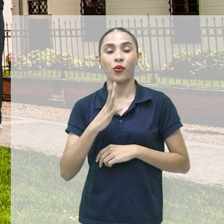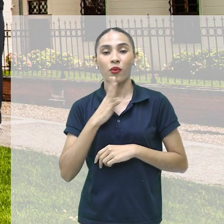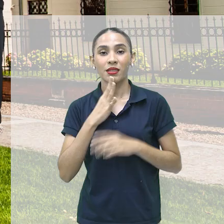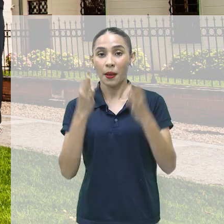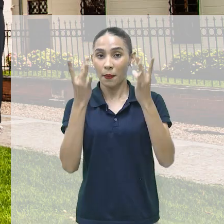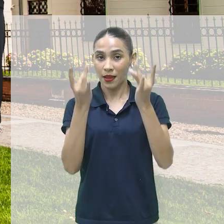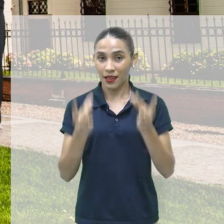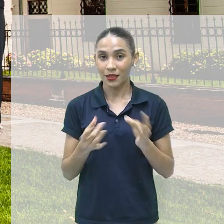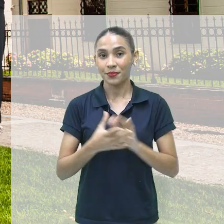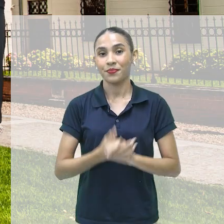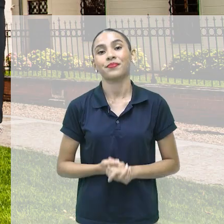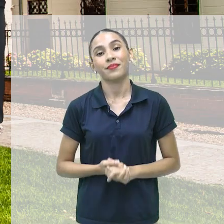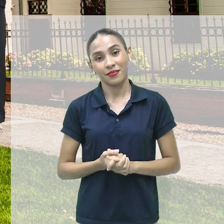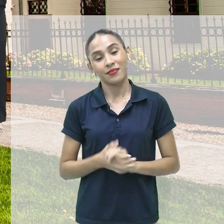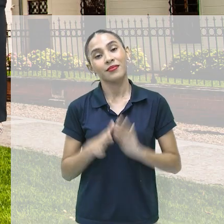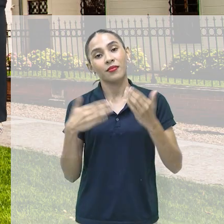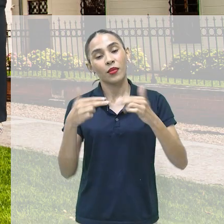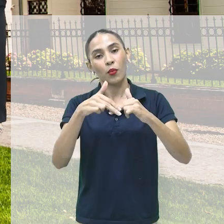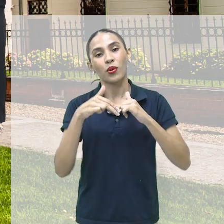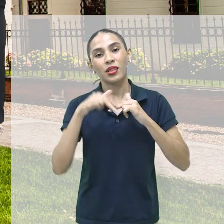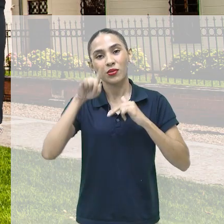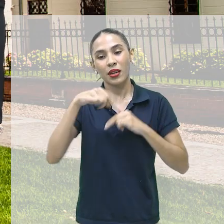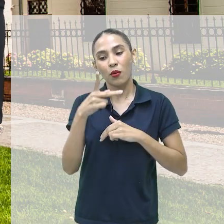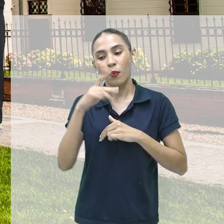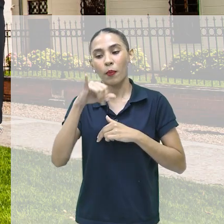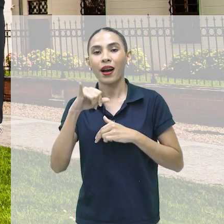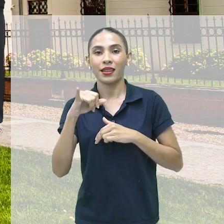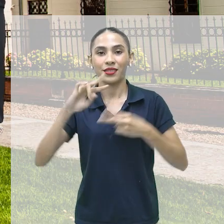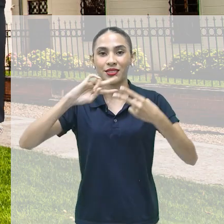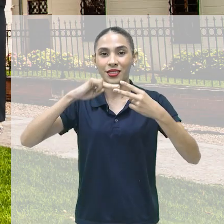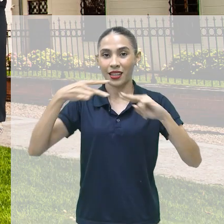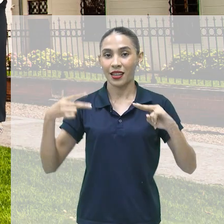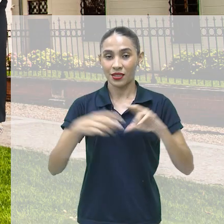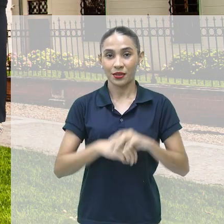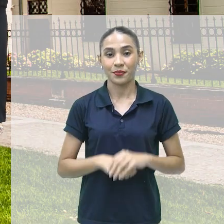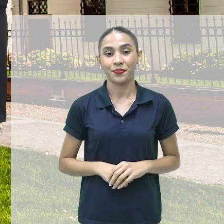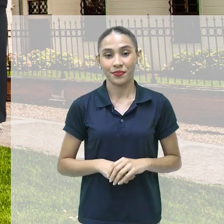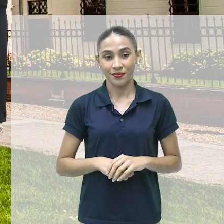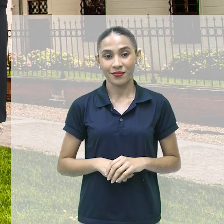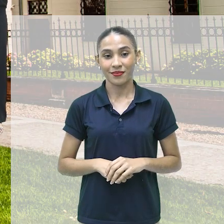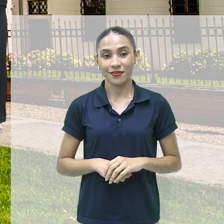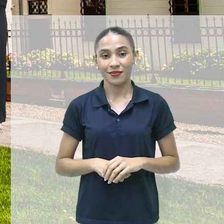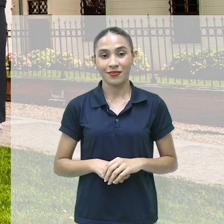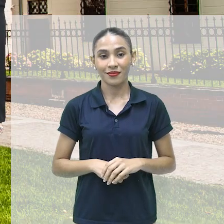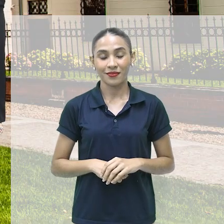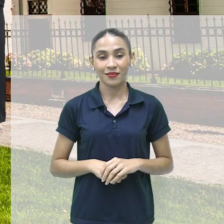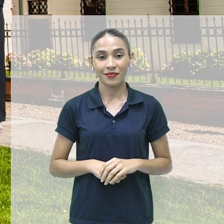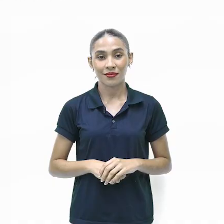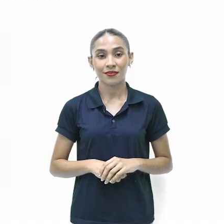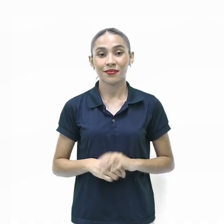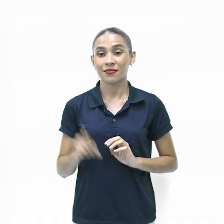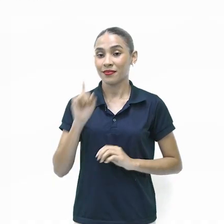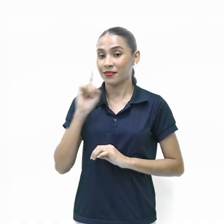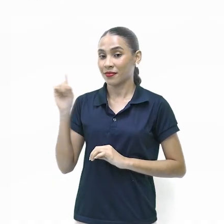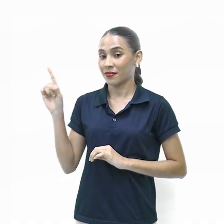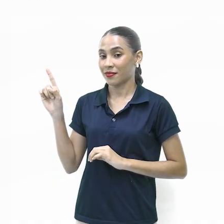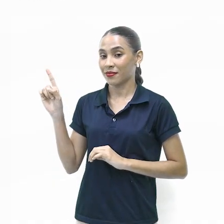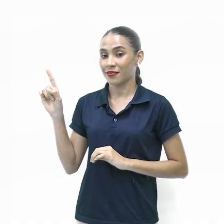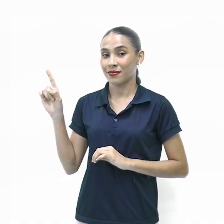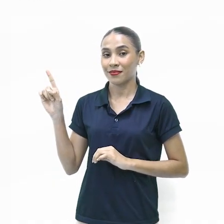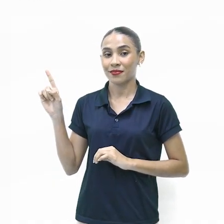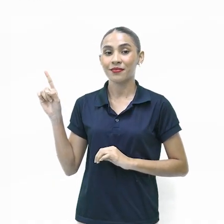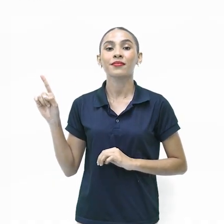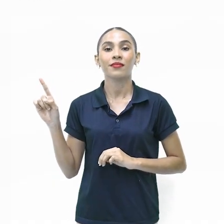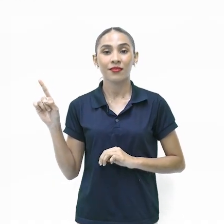já conhecer com mais detalhes. Né? Por isso que ele é considerado o pai da genética. Vamos observar aí, né, a nossa